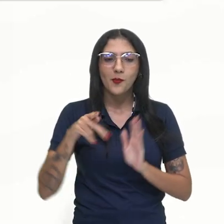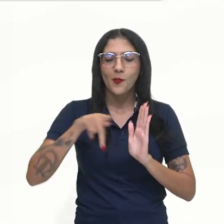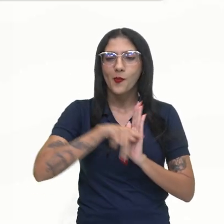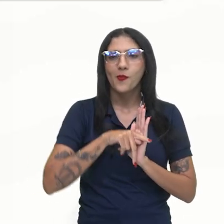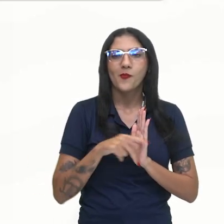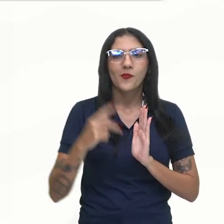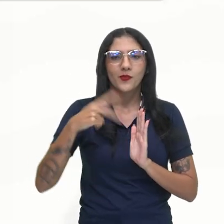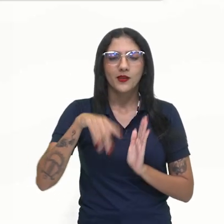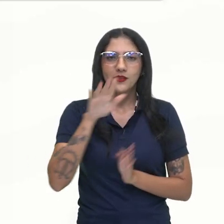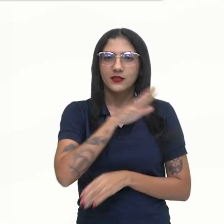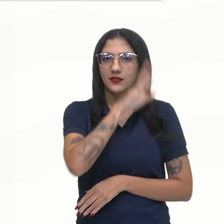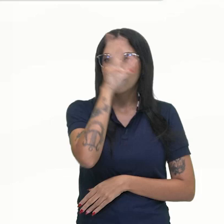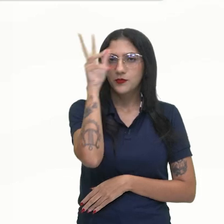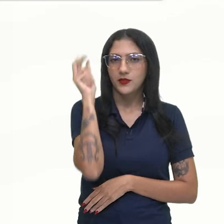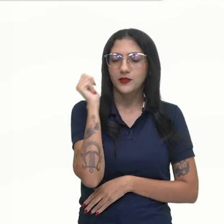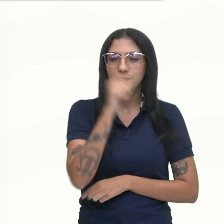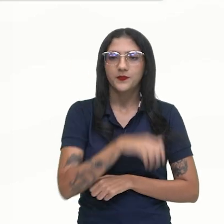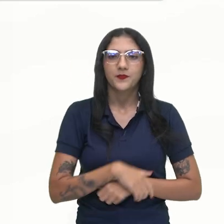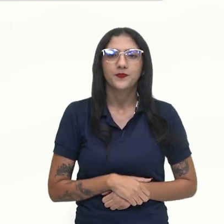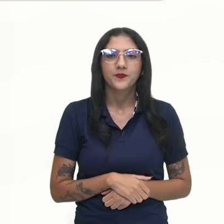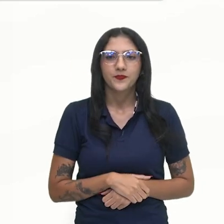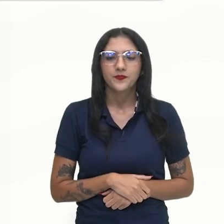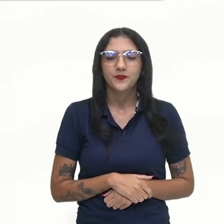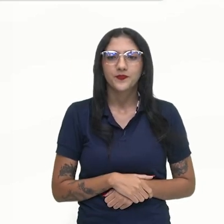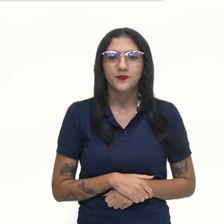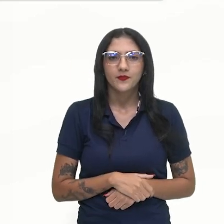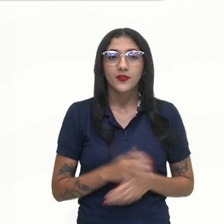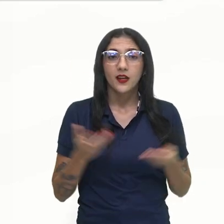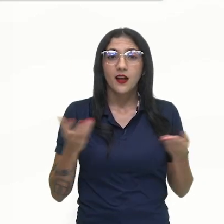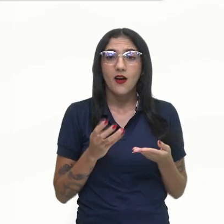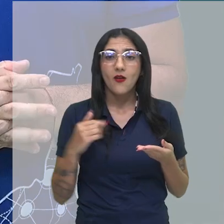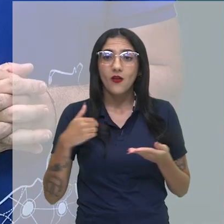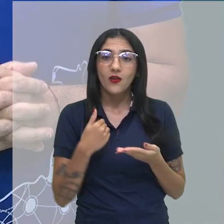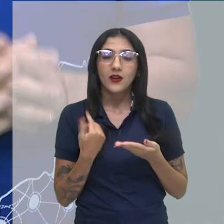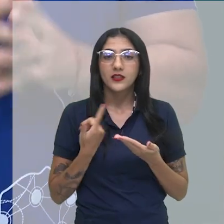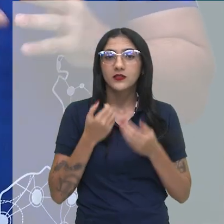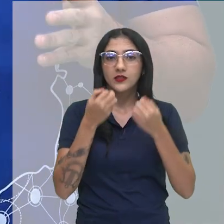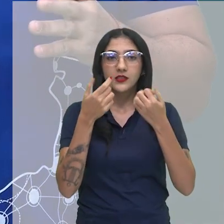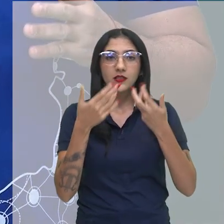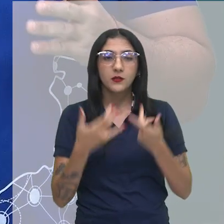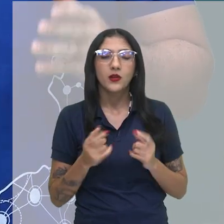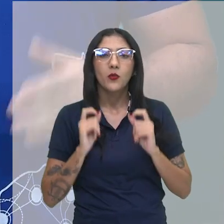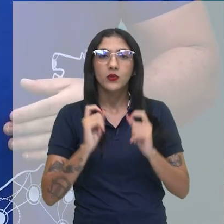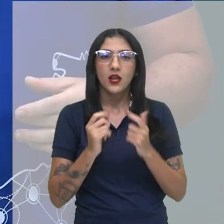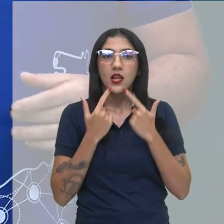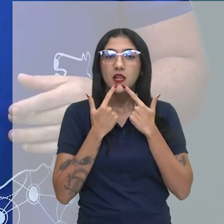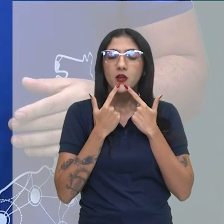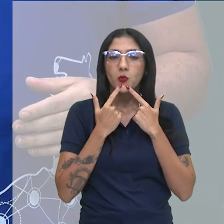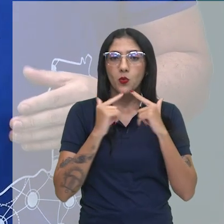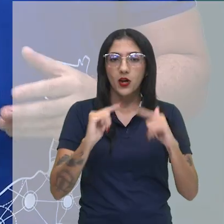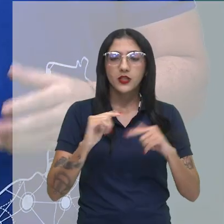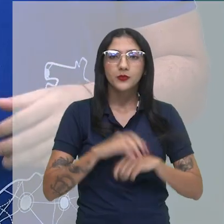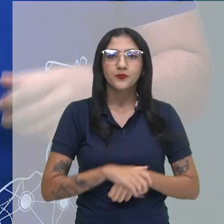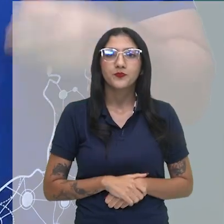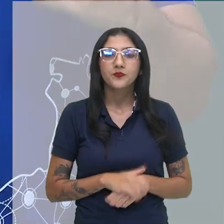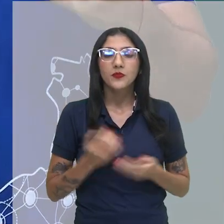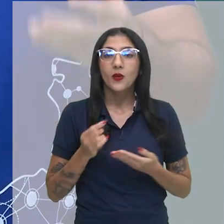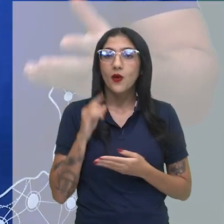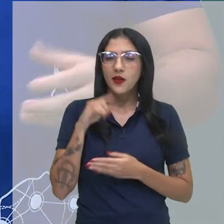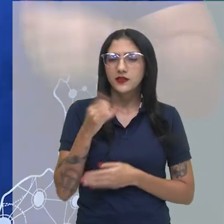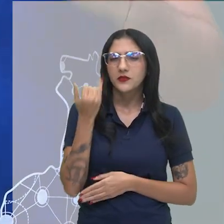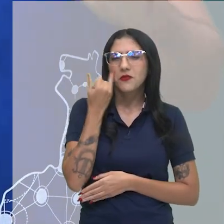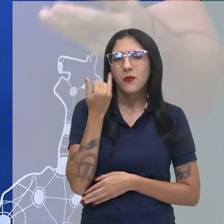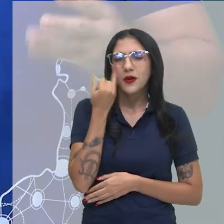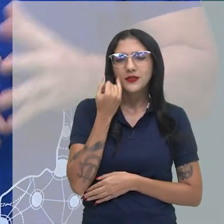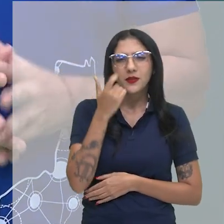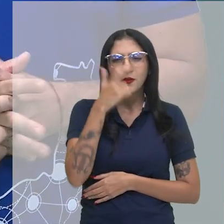né? E agora vamos falar um pouquinho sobre languages. Essa informação eu fiquei sabendo, né, quando fui